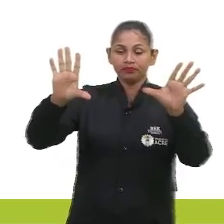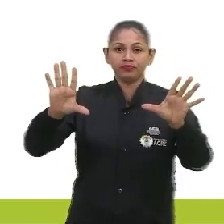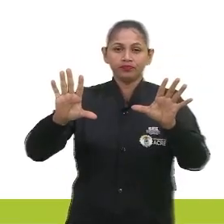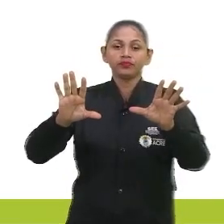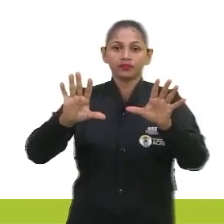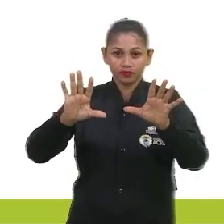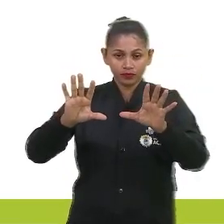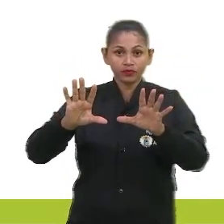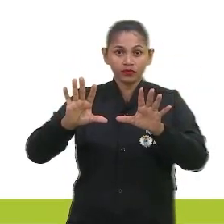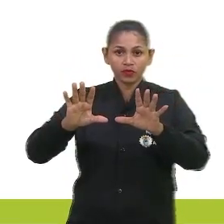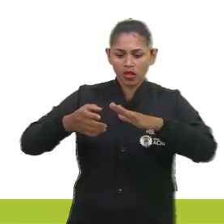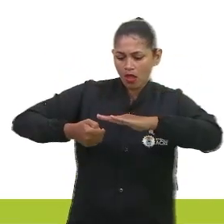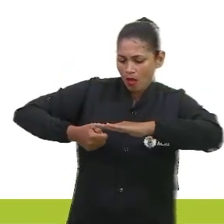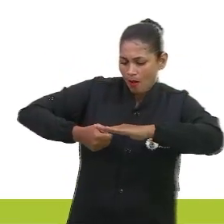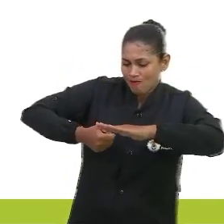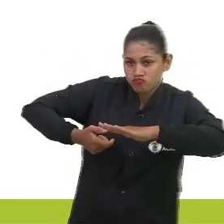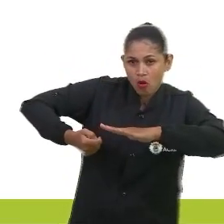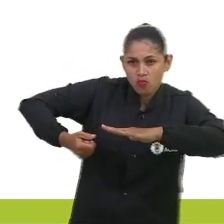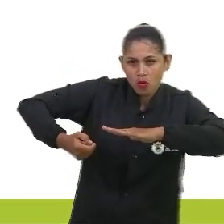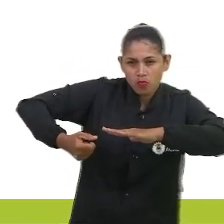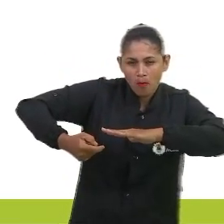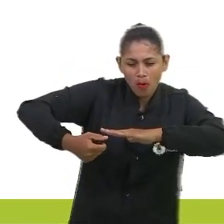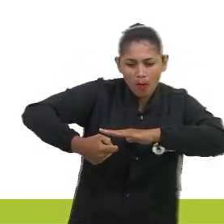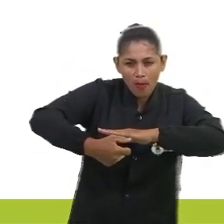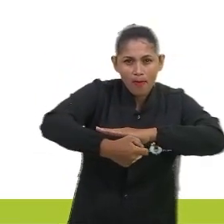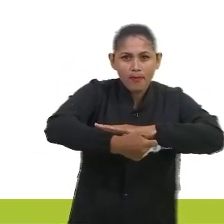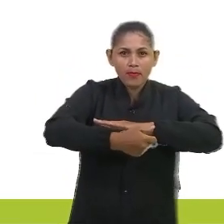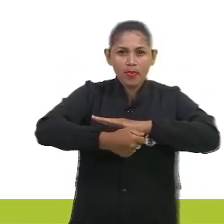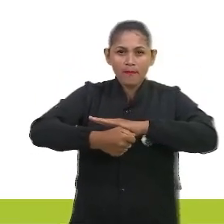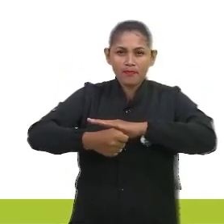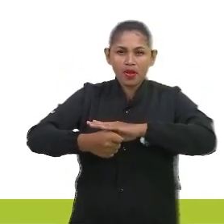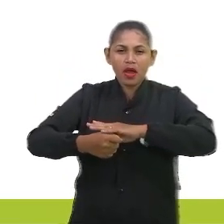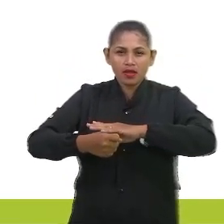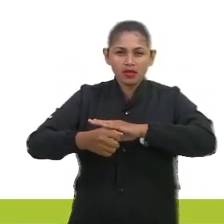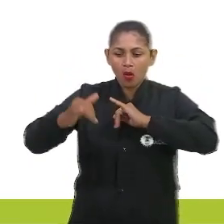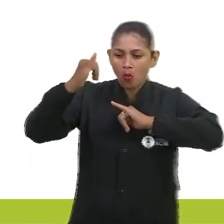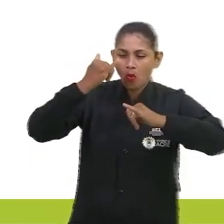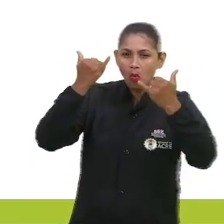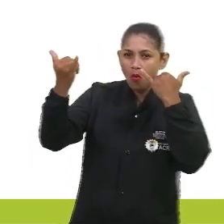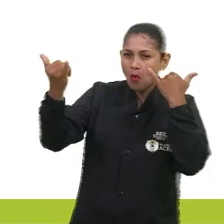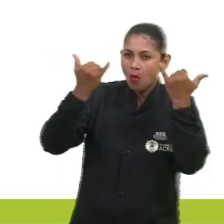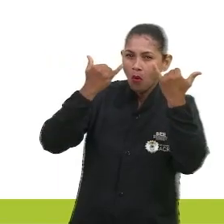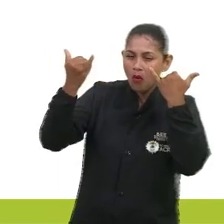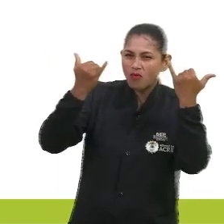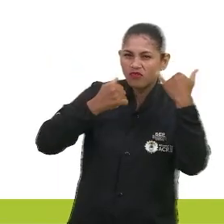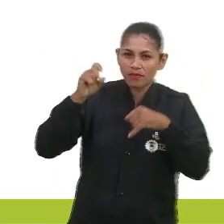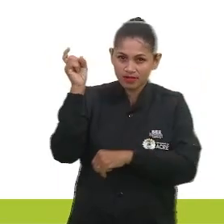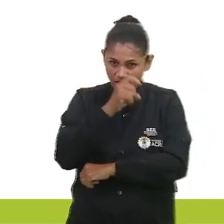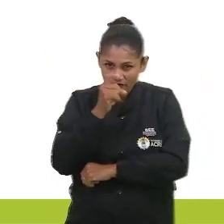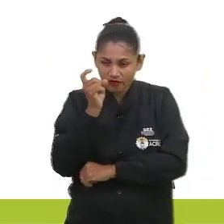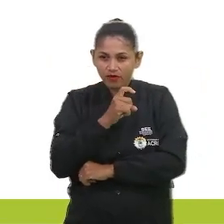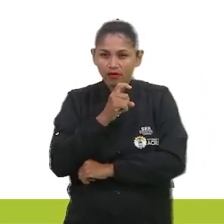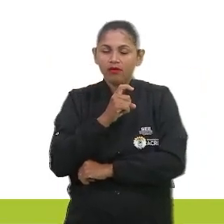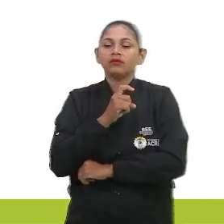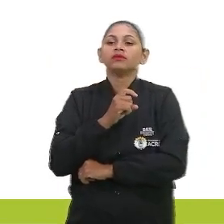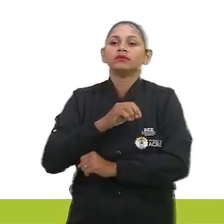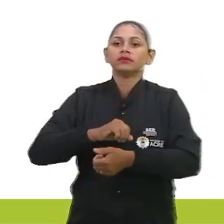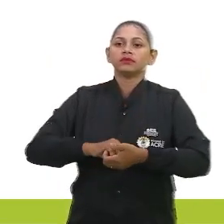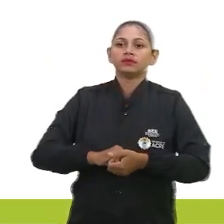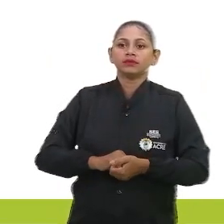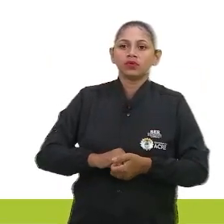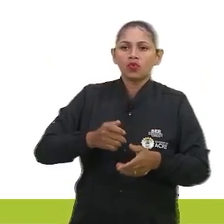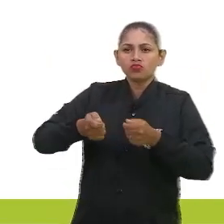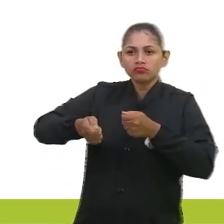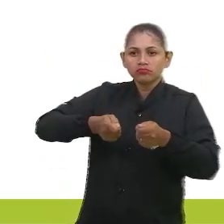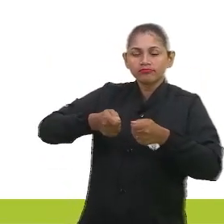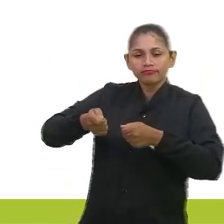falsas, que são as fake news, a manipulação em massa, né, que esses canais abertos, que essa manipulação da mídia